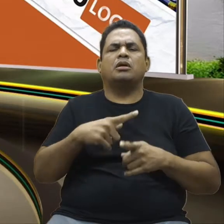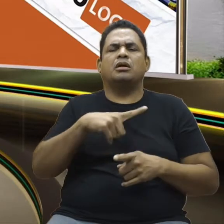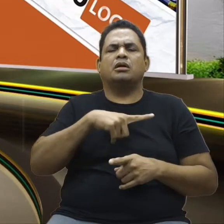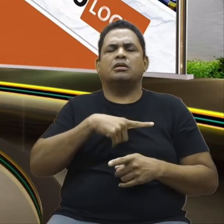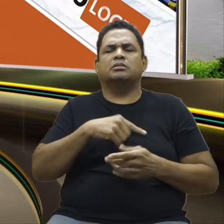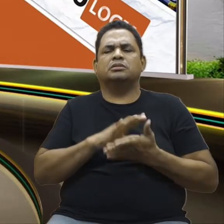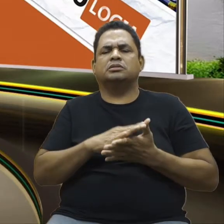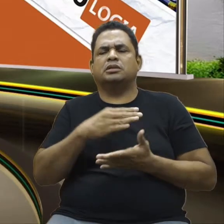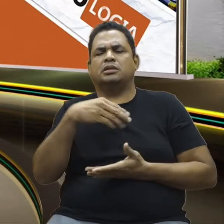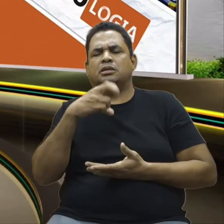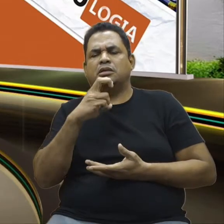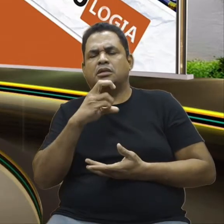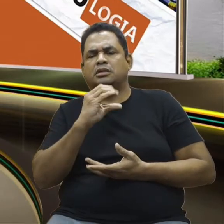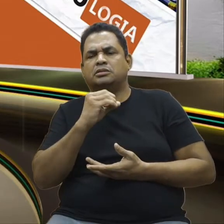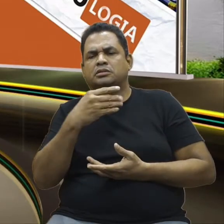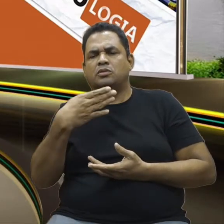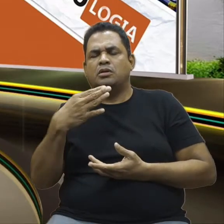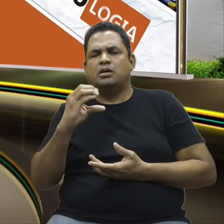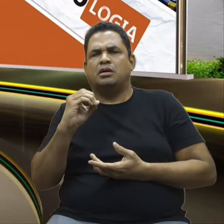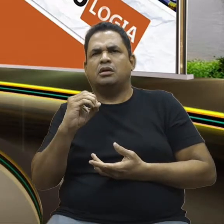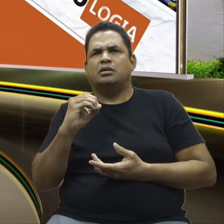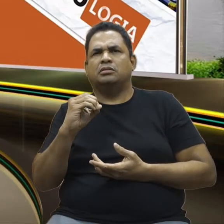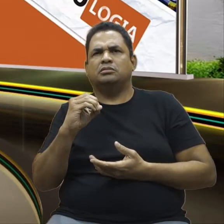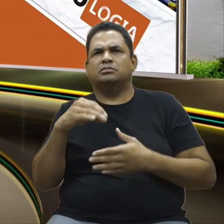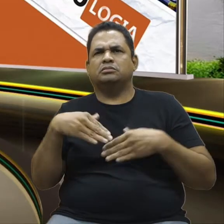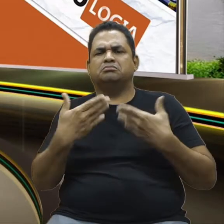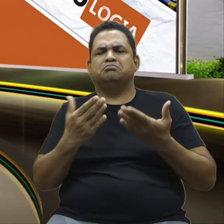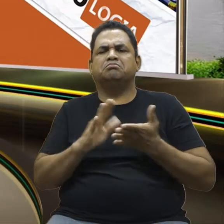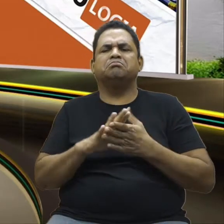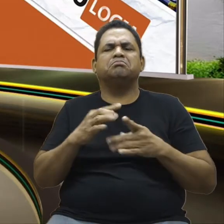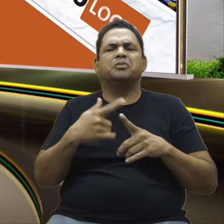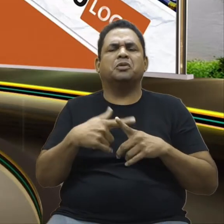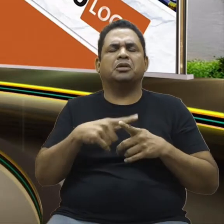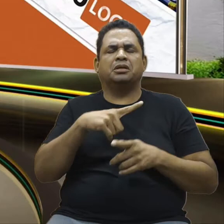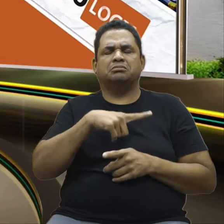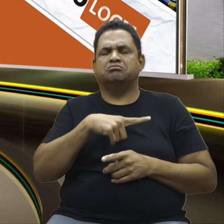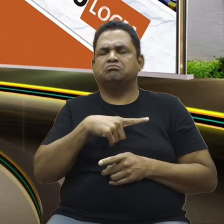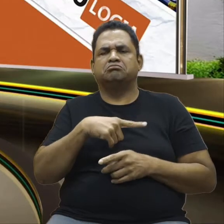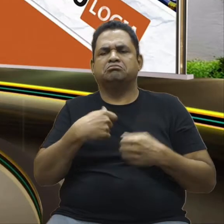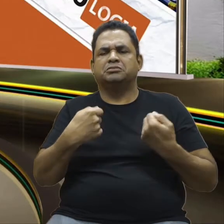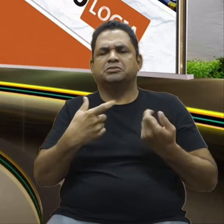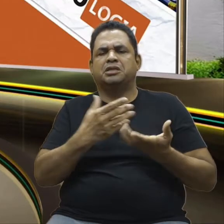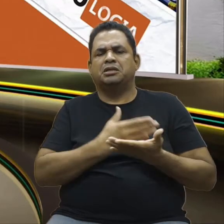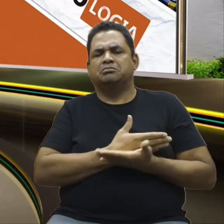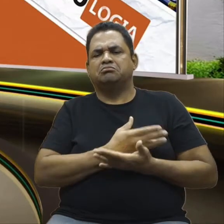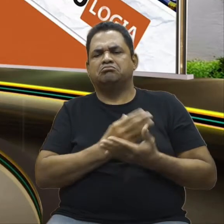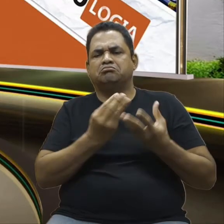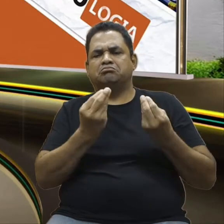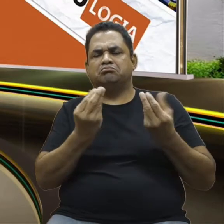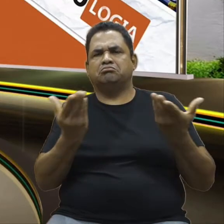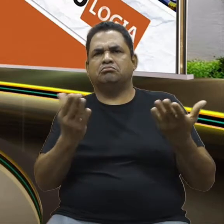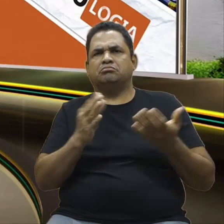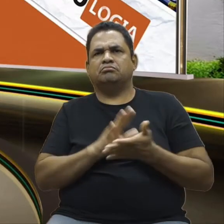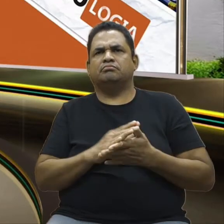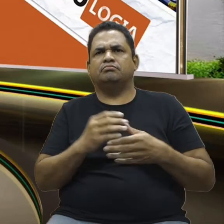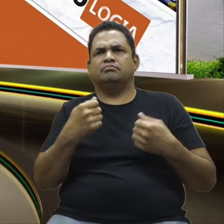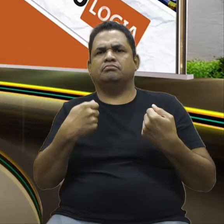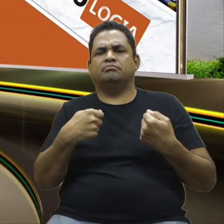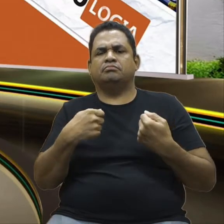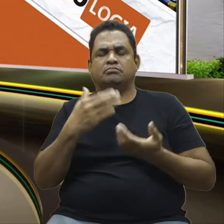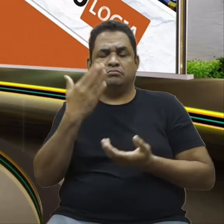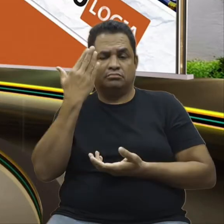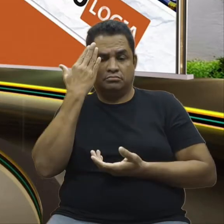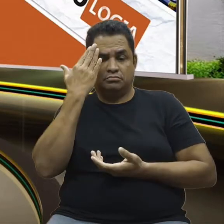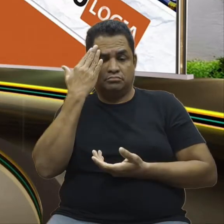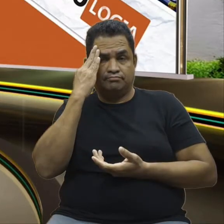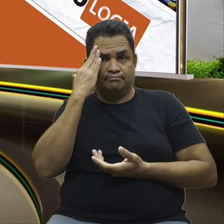né? De deputado pra quê? A gente fica pensando, né? A ideia é que a gente possa entender. Não que eu concorde,